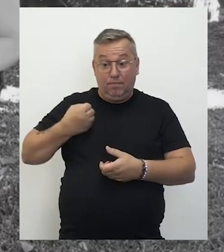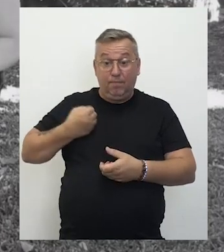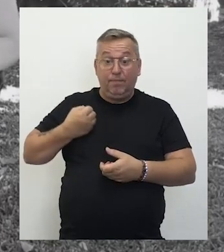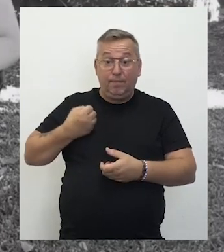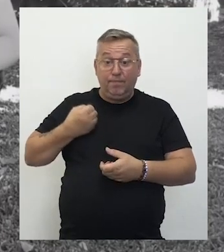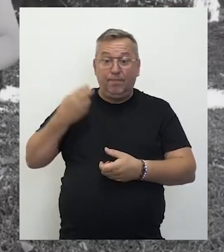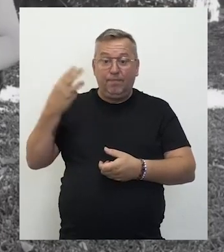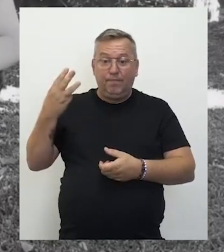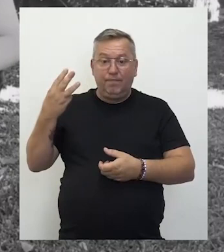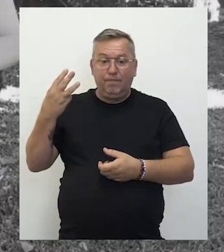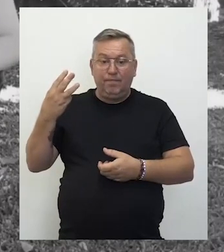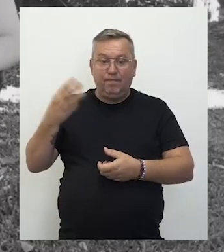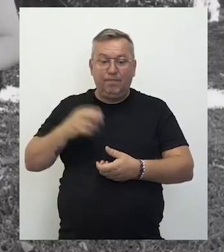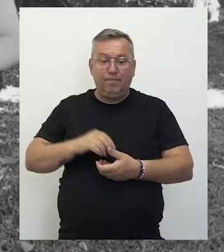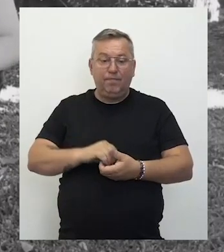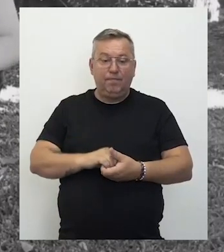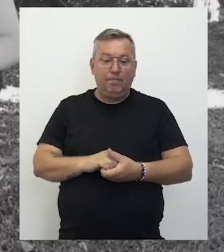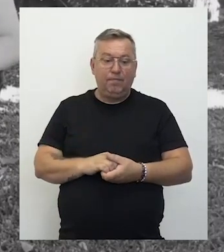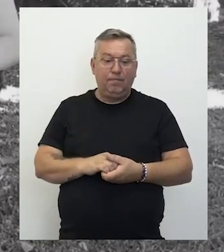Número 3.